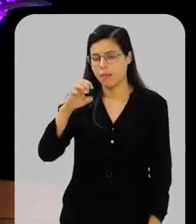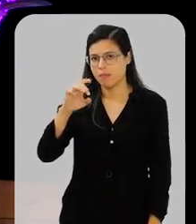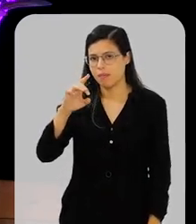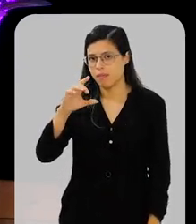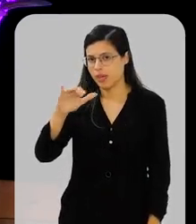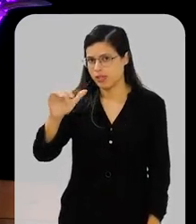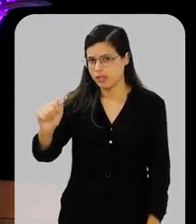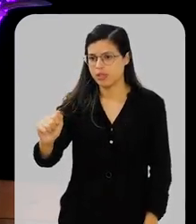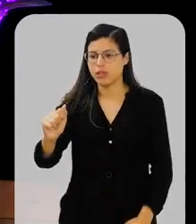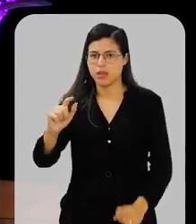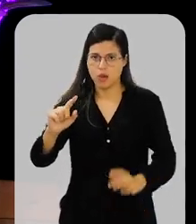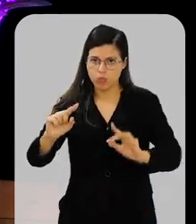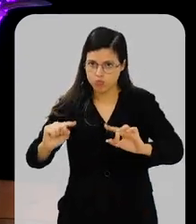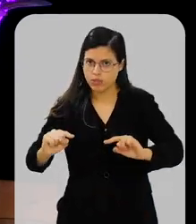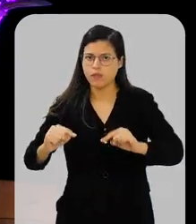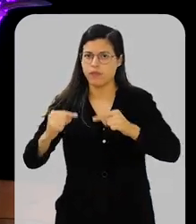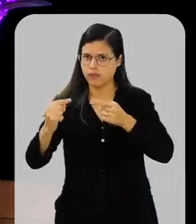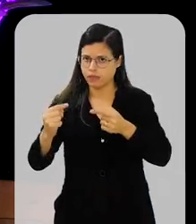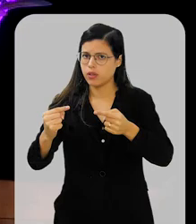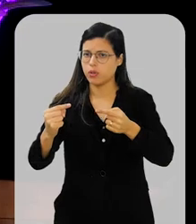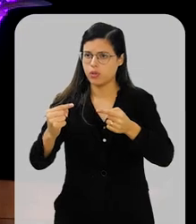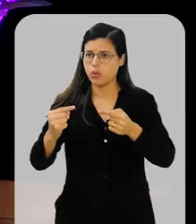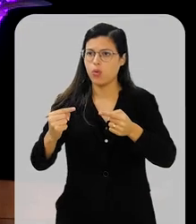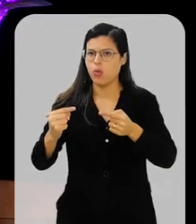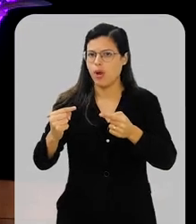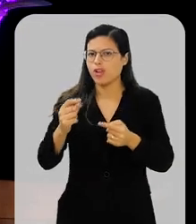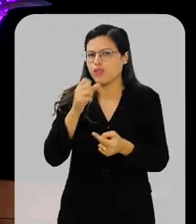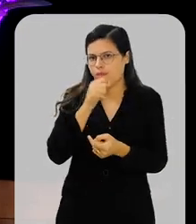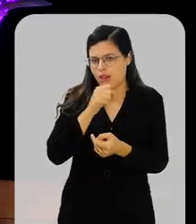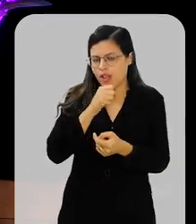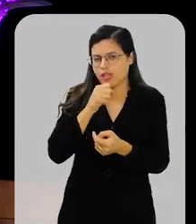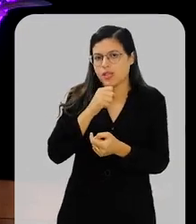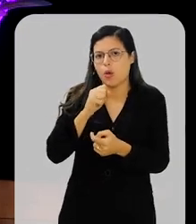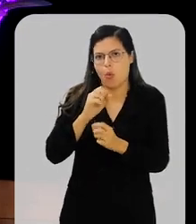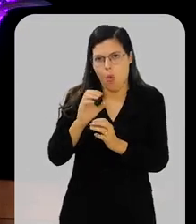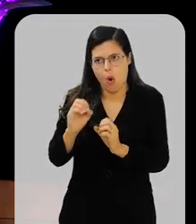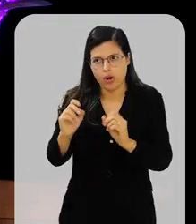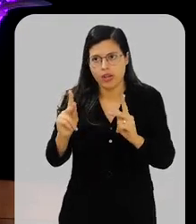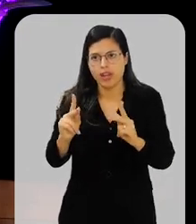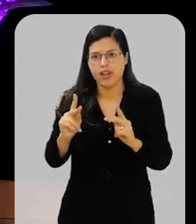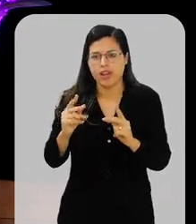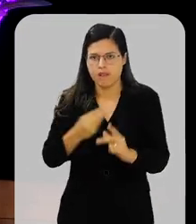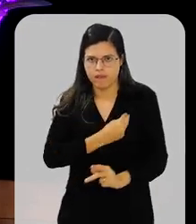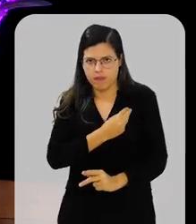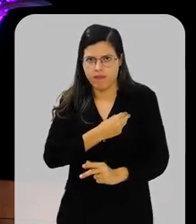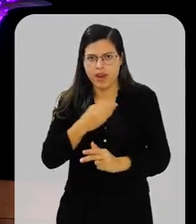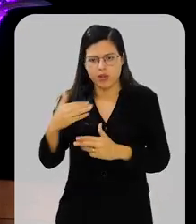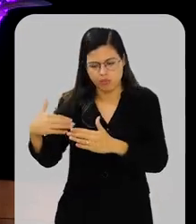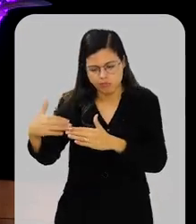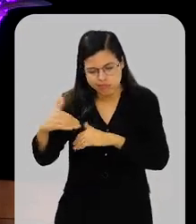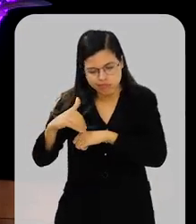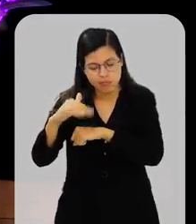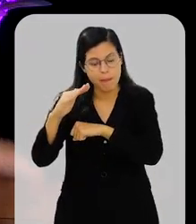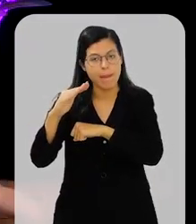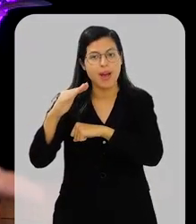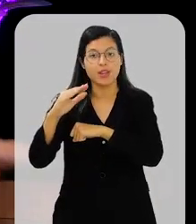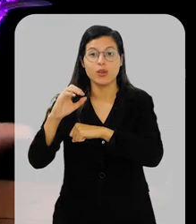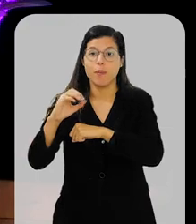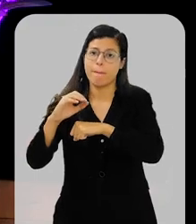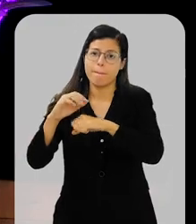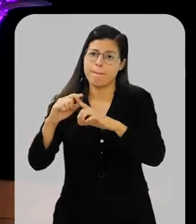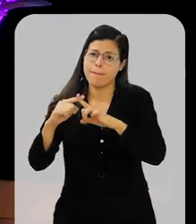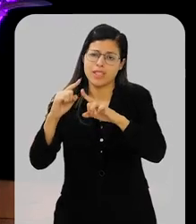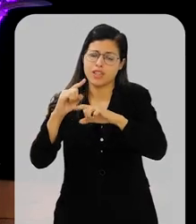nosso desafio, nós temos hoje uma questão séria. A gente envelheceu, ótimo, estamos vivendo mais,